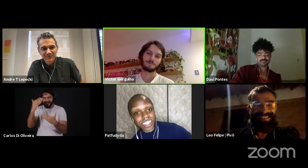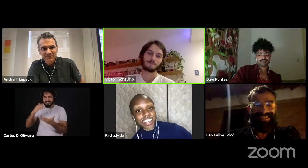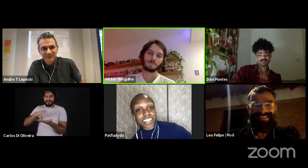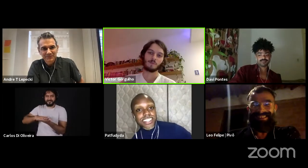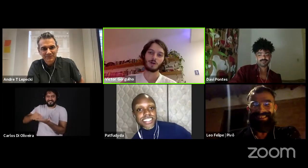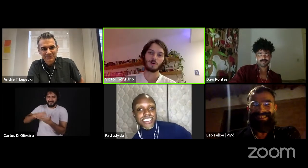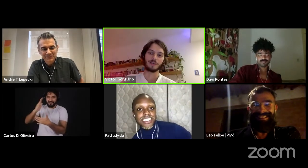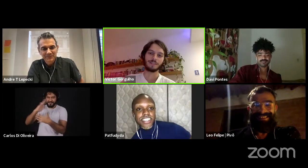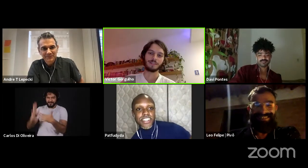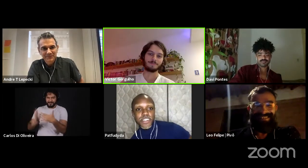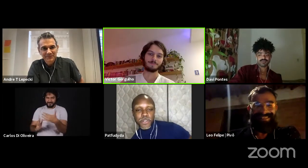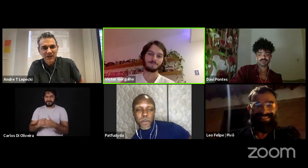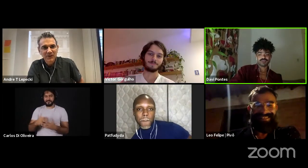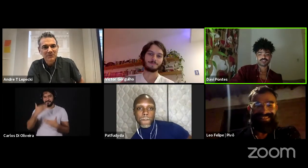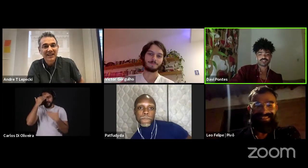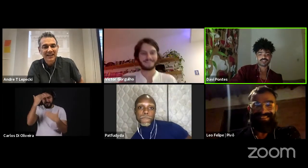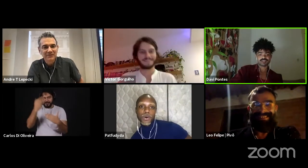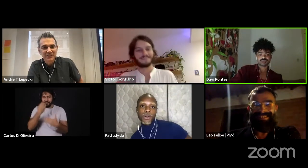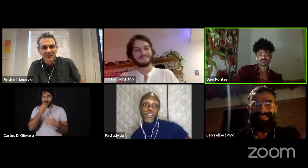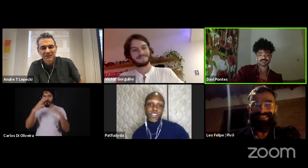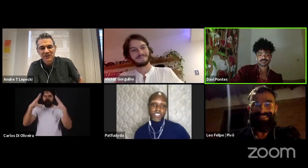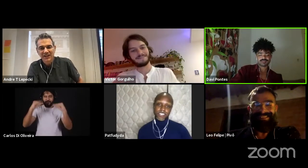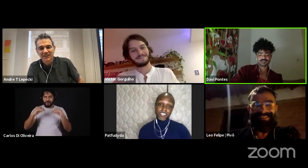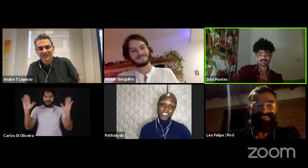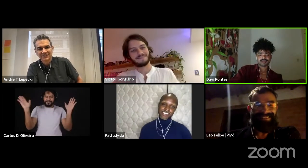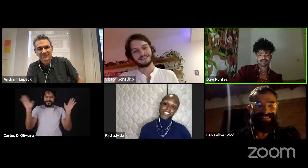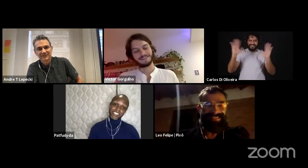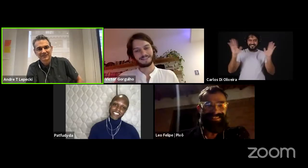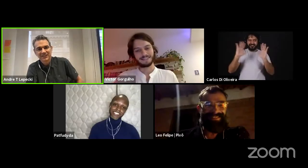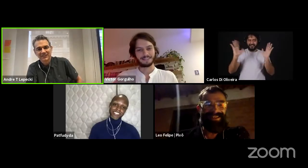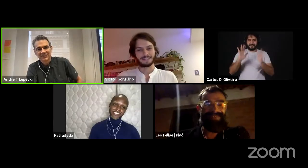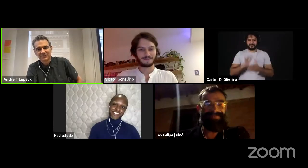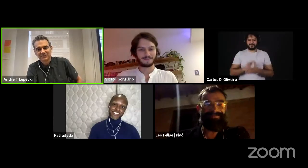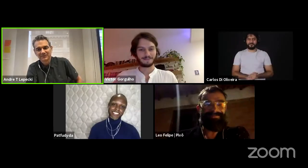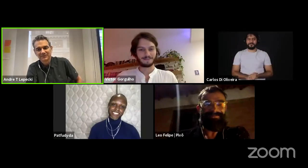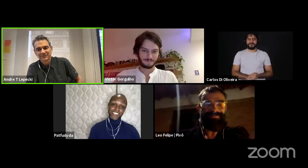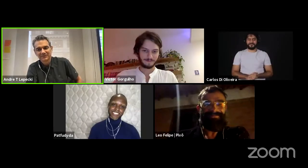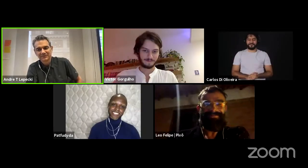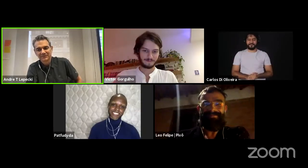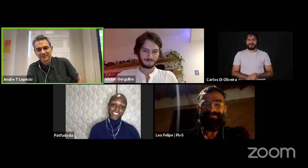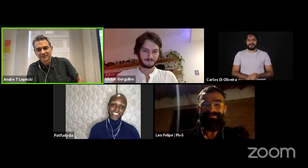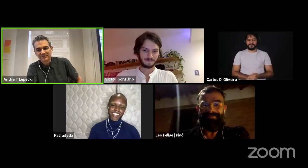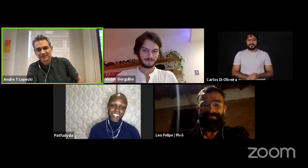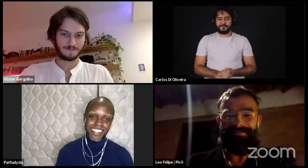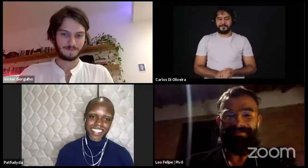Anderson. Boa noite. Boa noite. Obrigado. Boa noite. Tchau, tchau. Tchau.